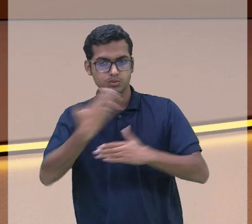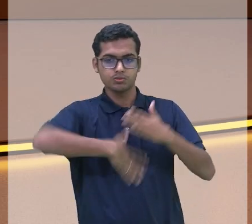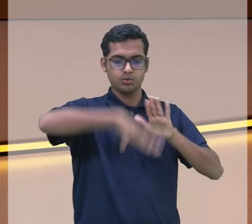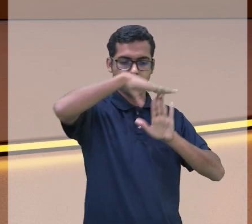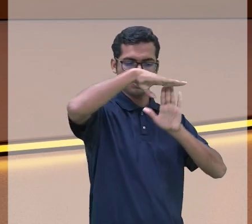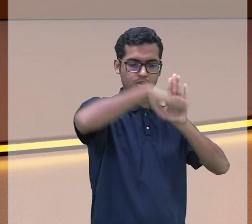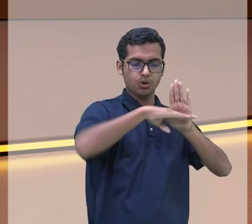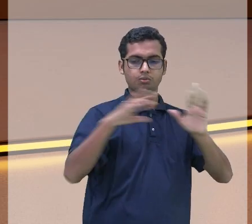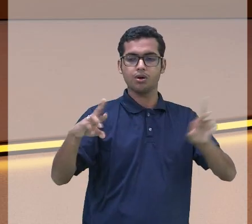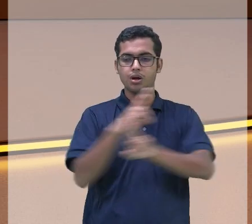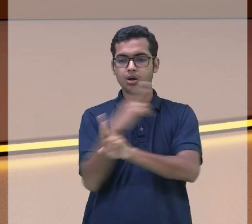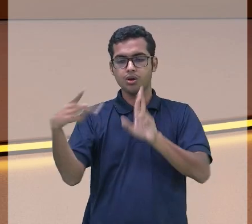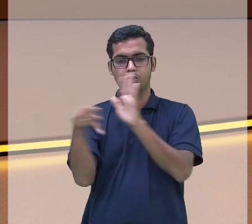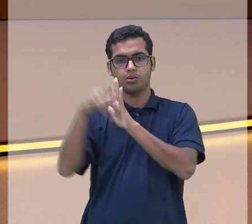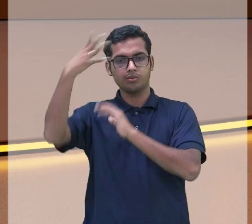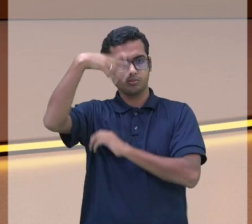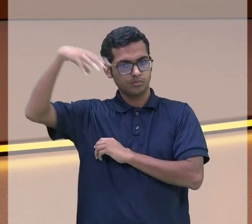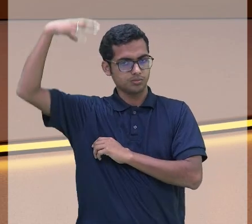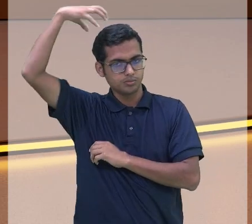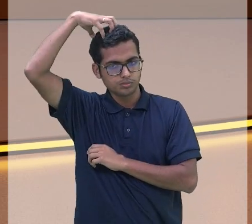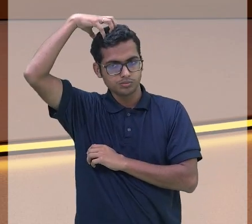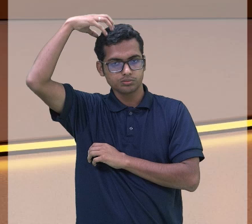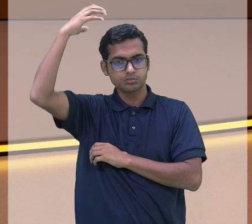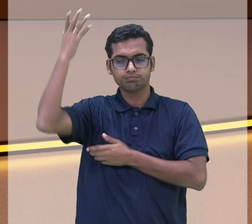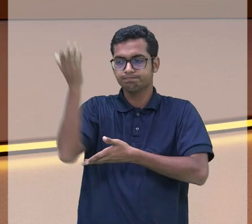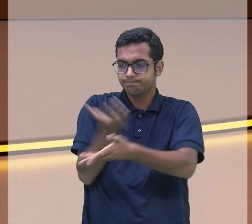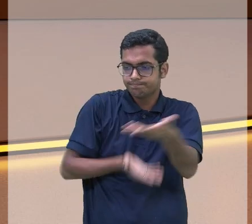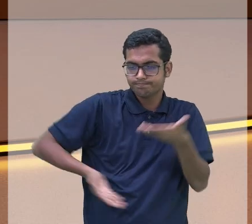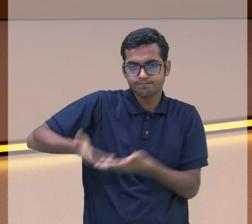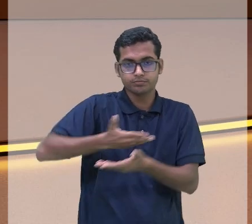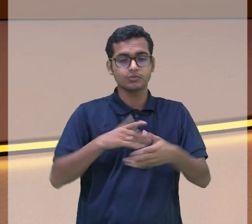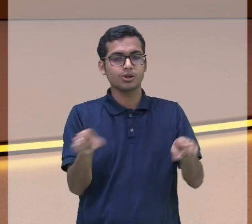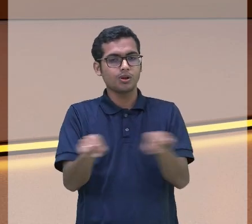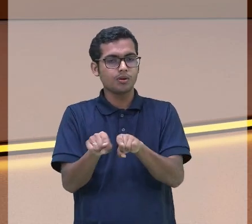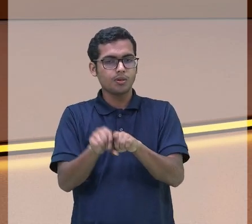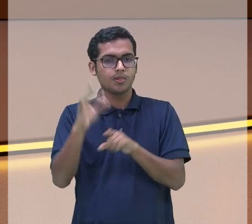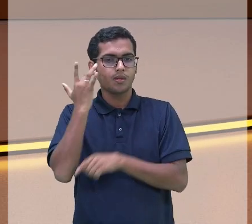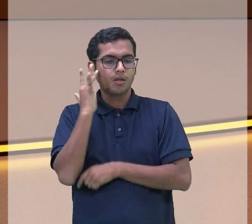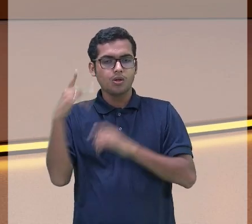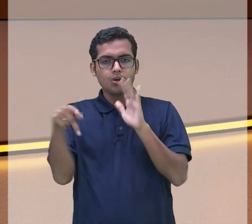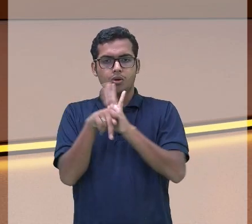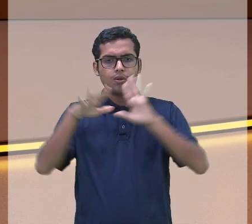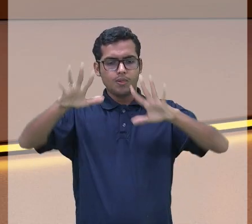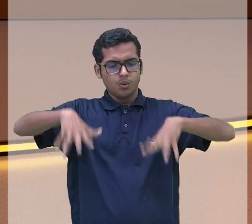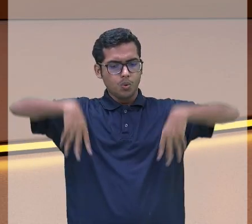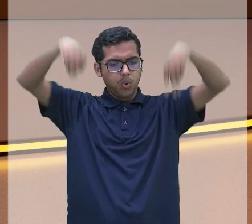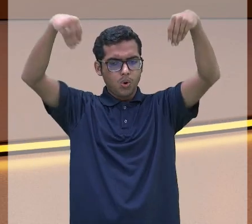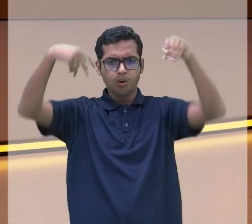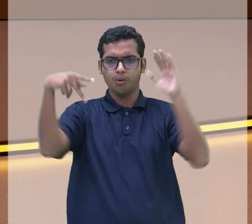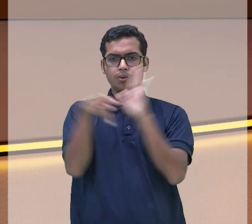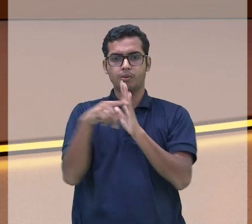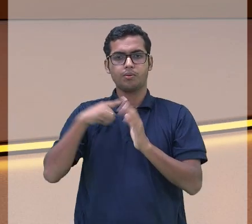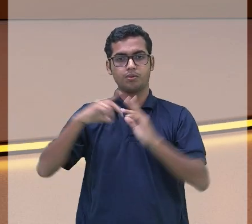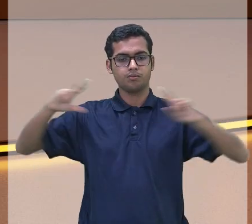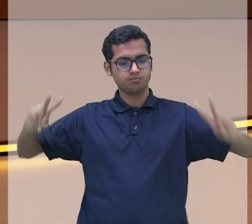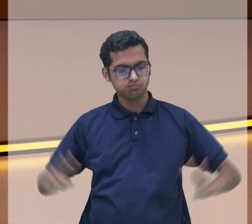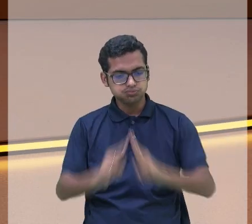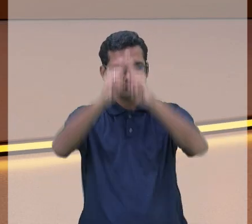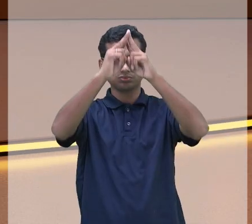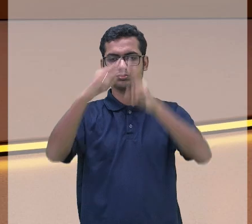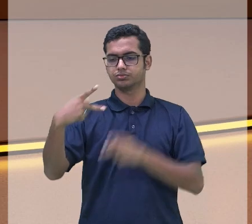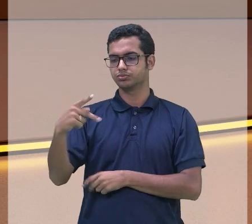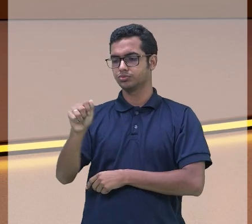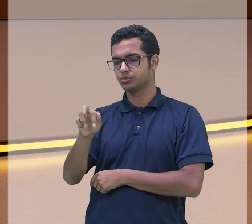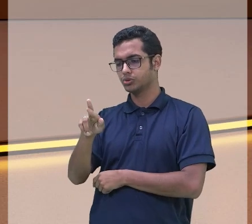rei Luís XIV. Inclusive, ele achava que o Palácio de Paris, que era onde o monarca francês